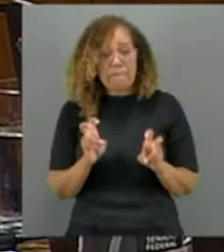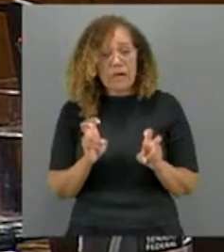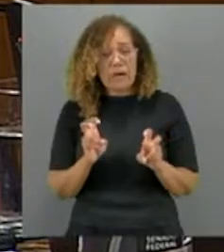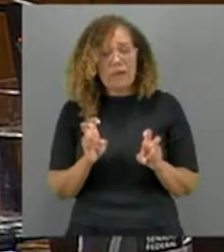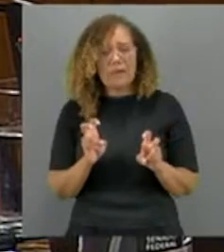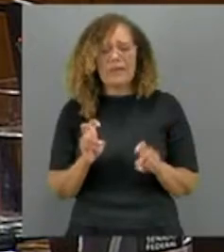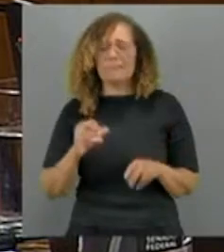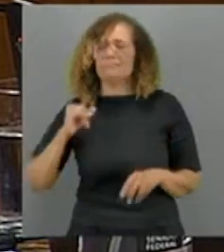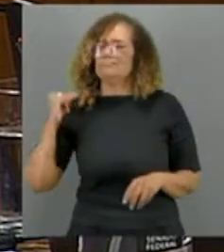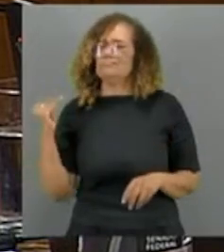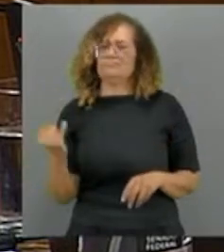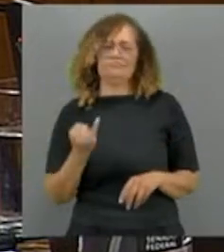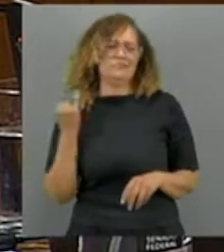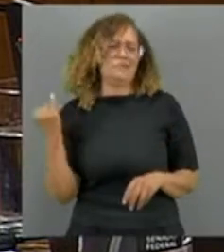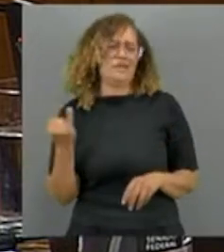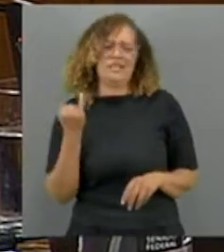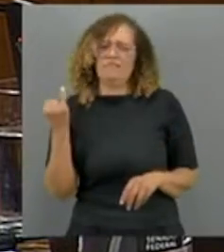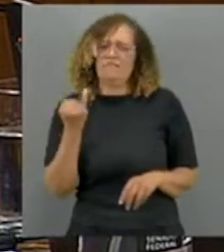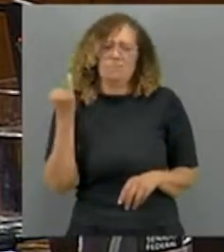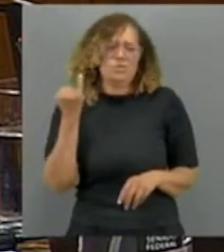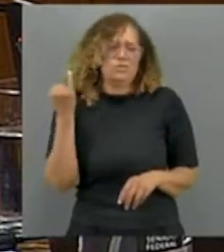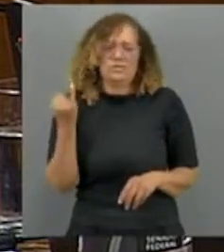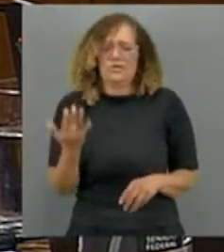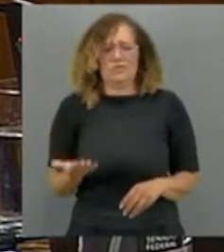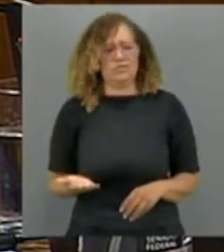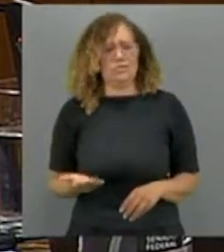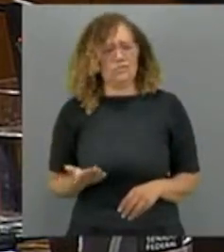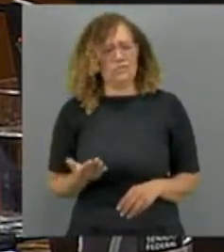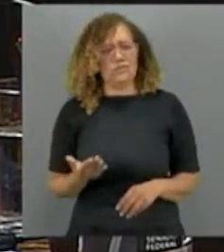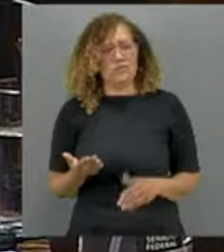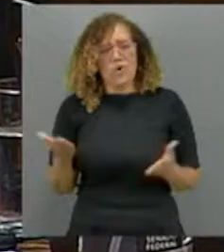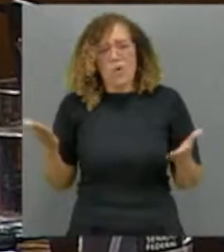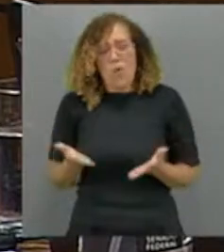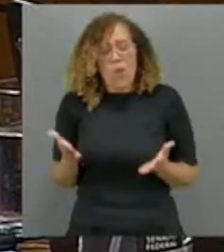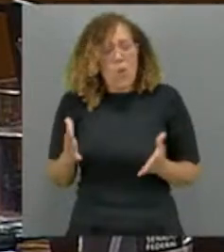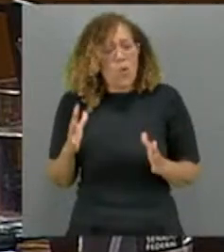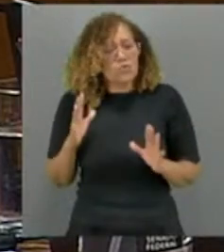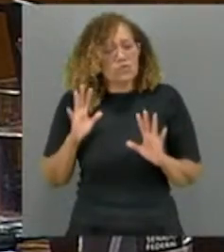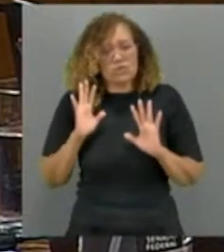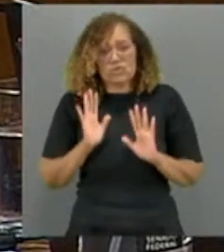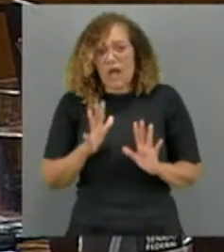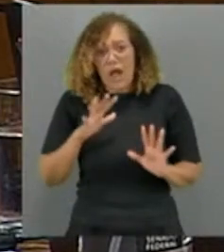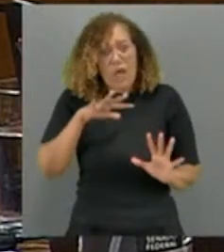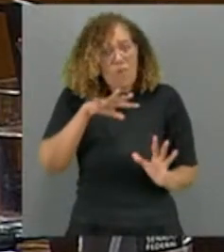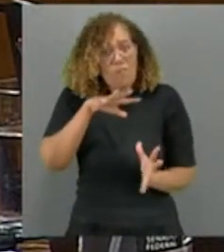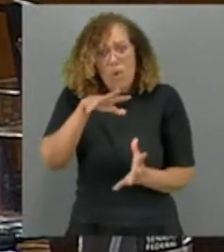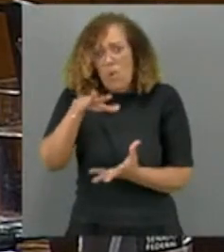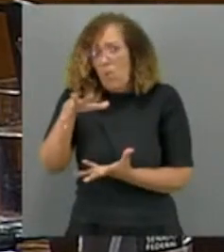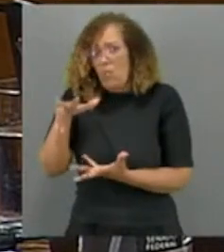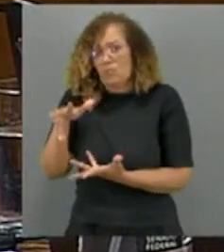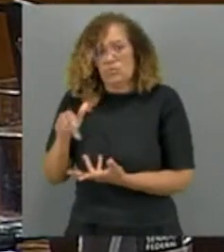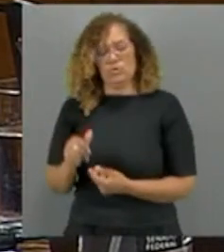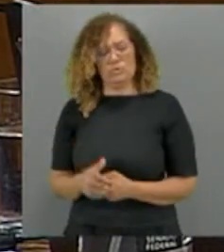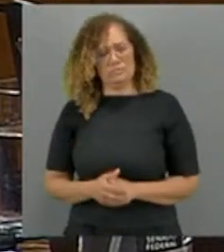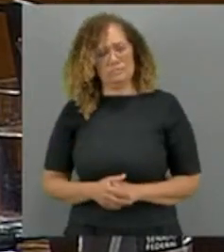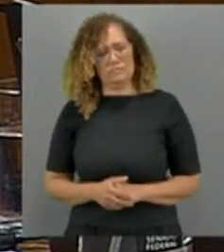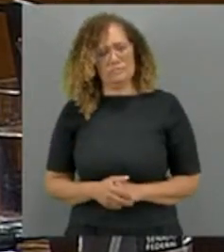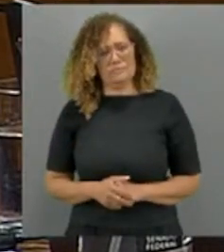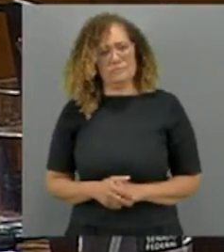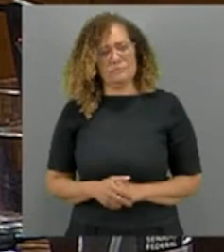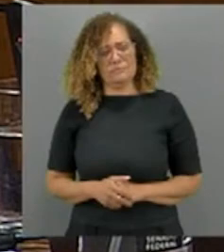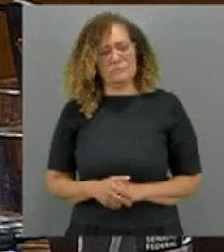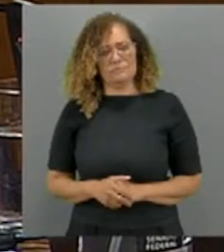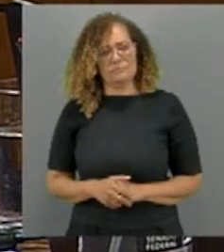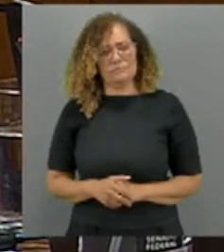tão relevante que hoje está em todo o mundo. E me permitam aqui